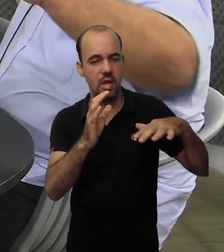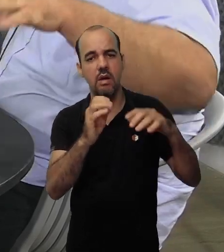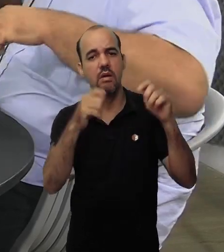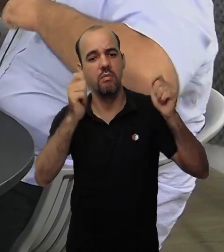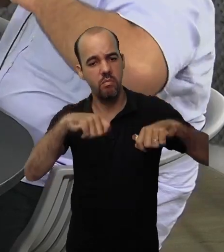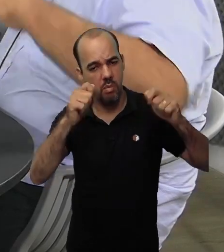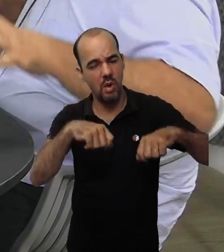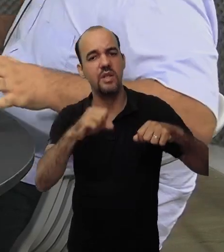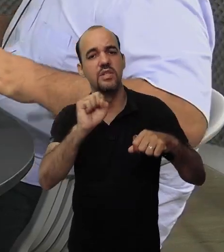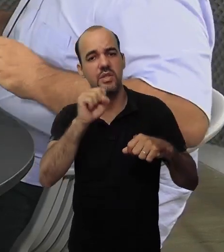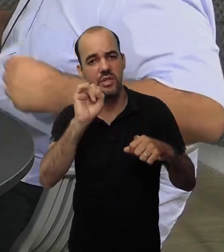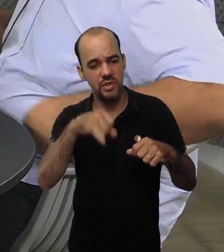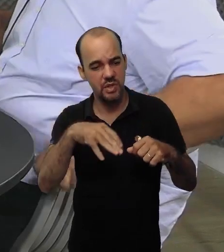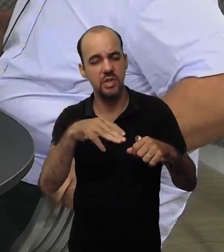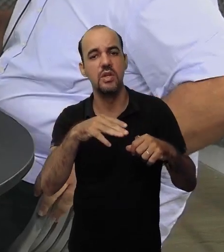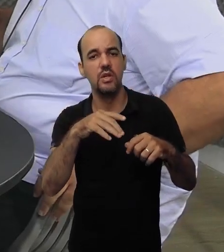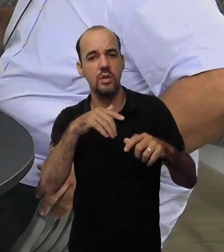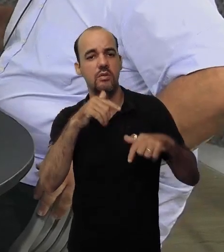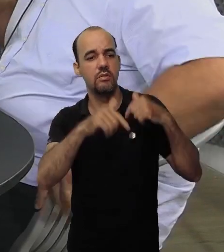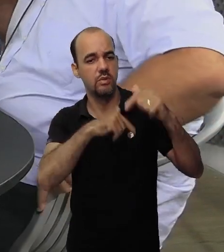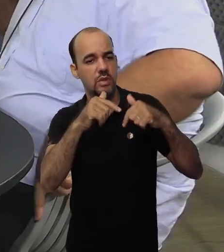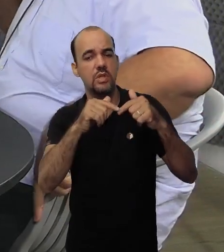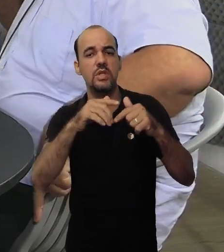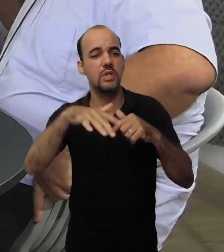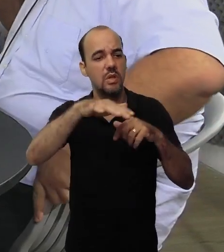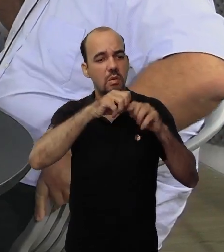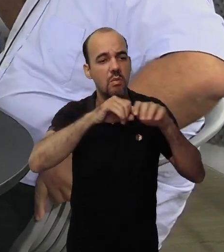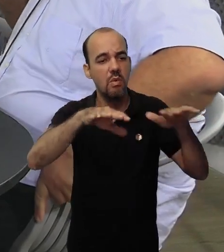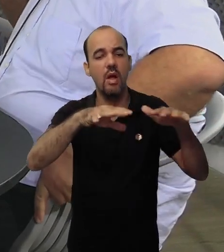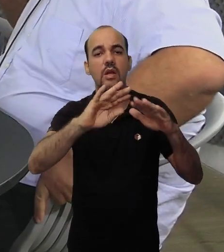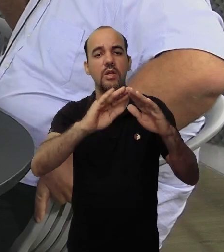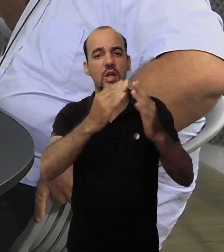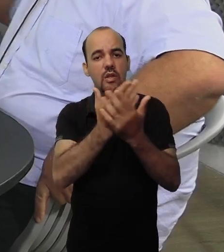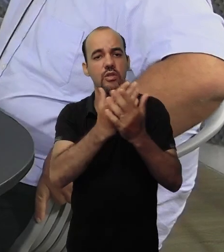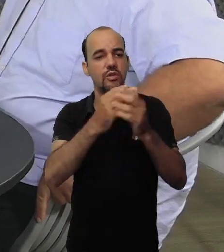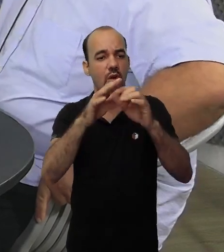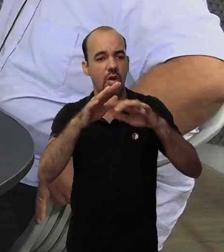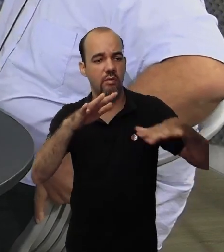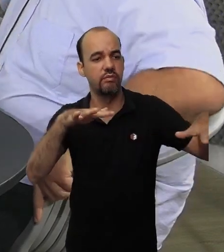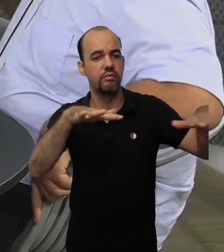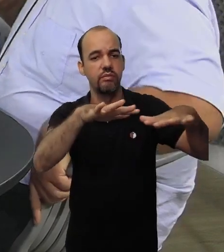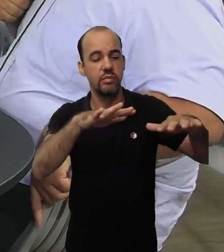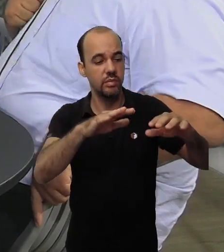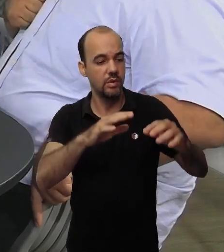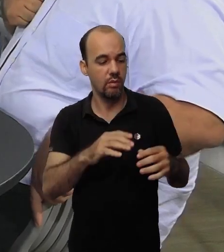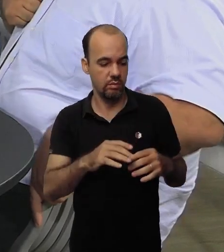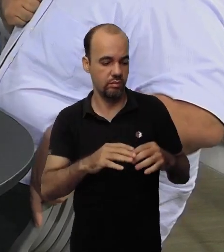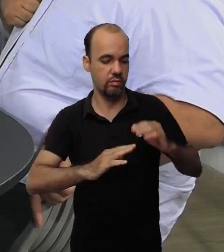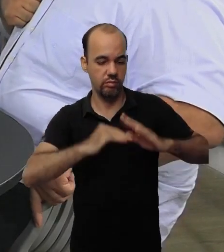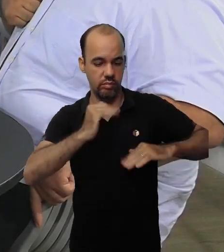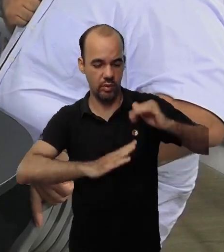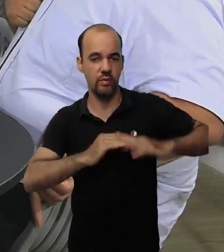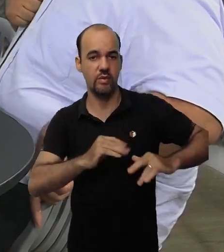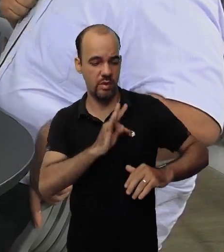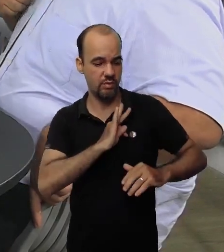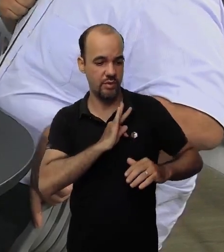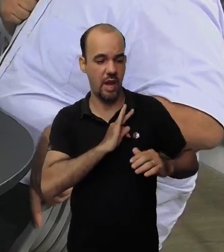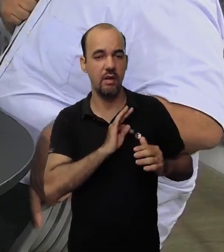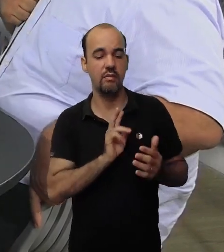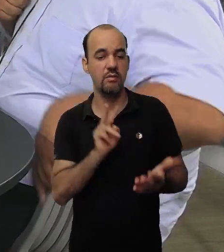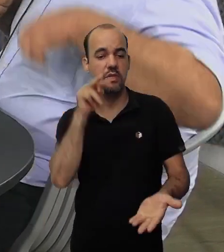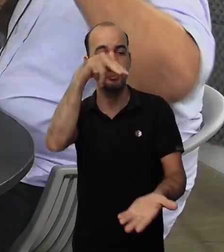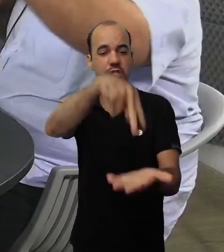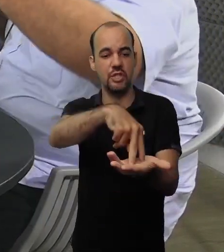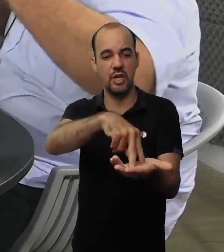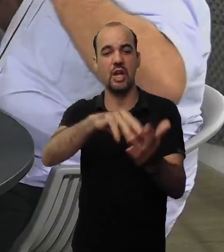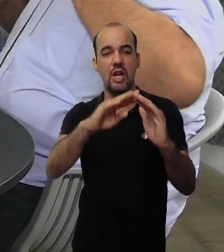nas escolas e nas ações que nós estamos fazendo. Então, quando um técnico vai na escola, ele vai representando o nosso